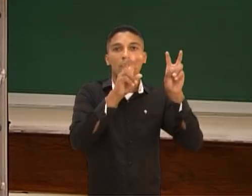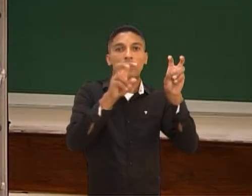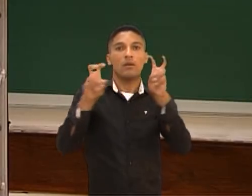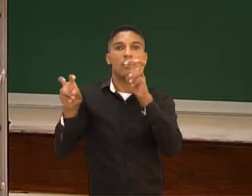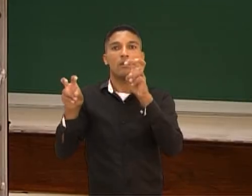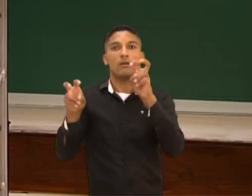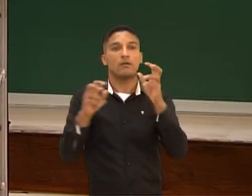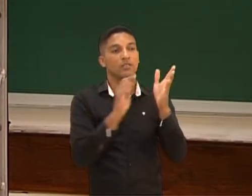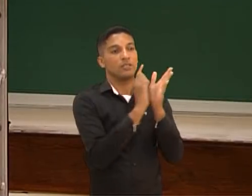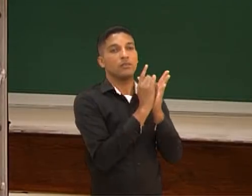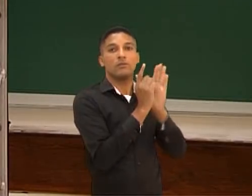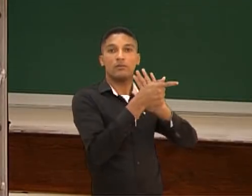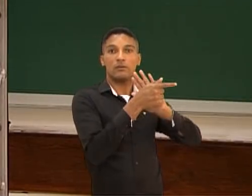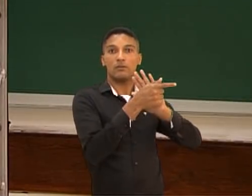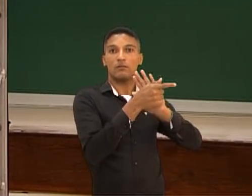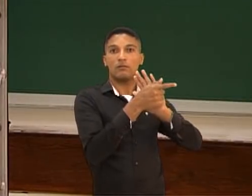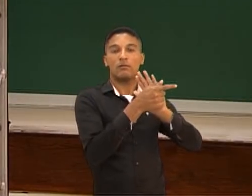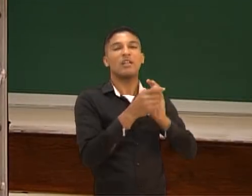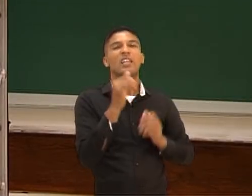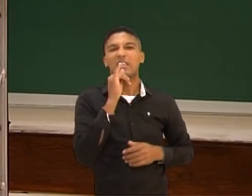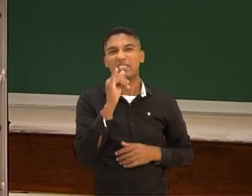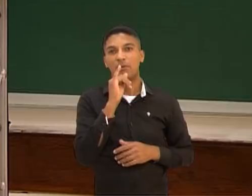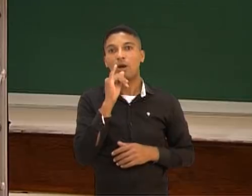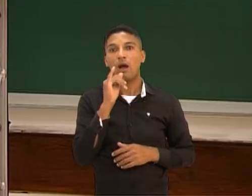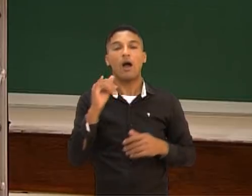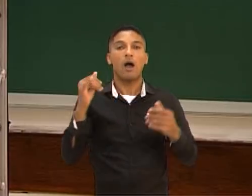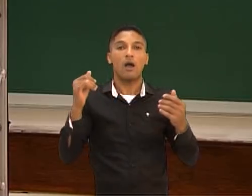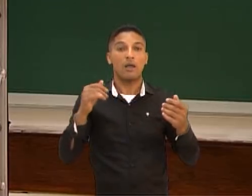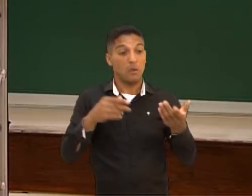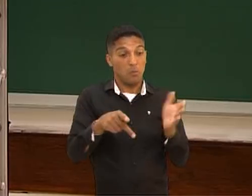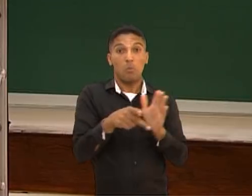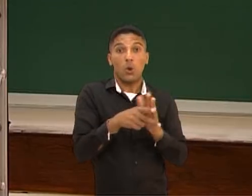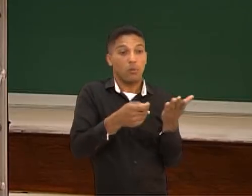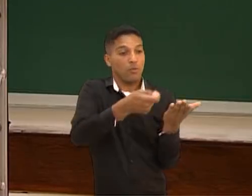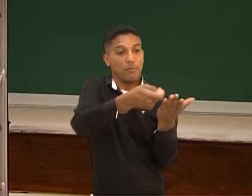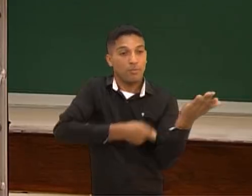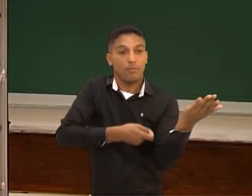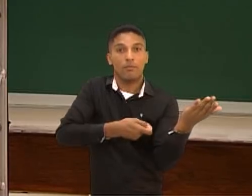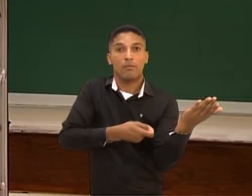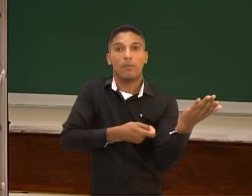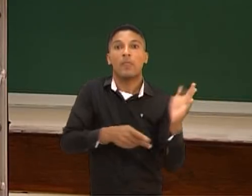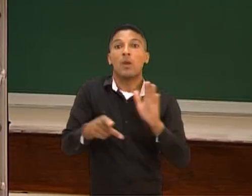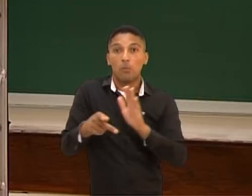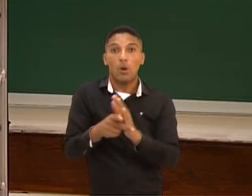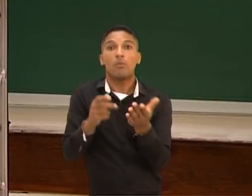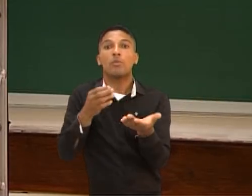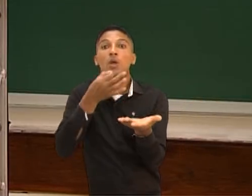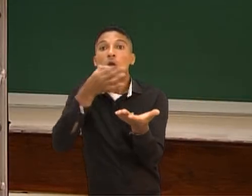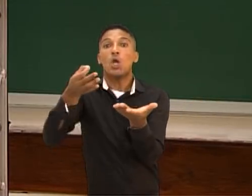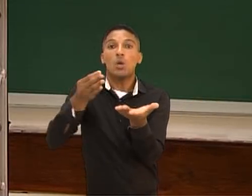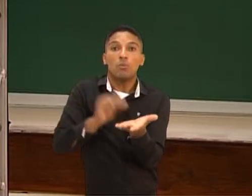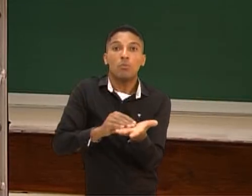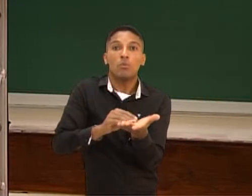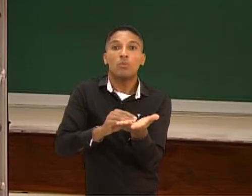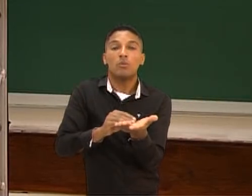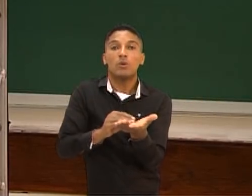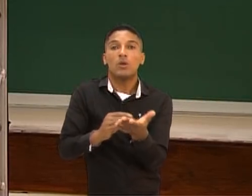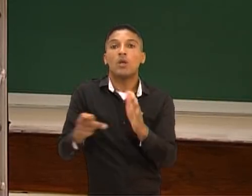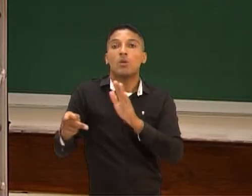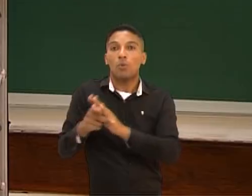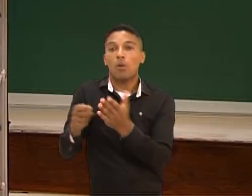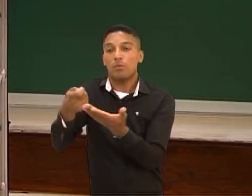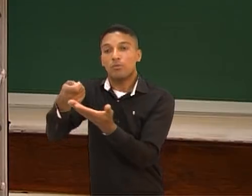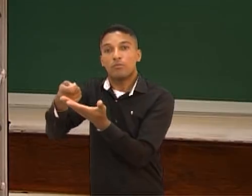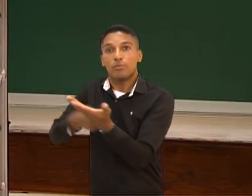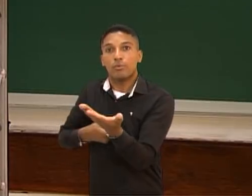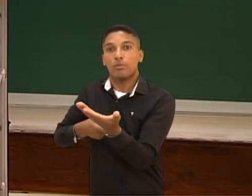texto, uma charge, enfim, é um conto, é um texto ficcional. Então, quando a gente diz assim, esse texto